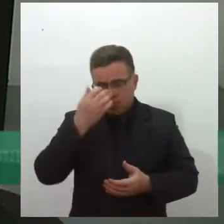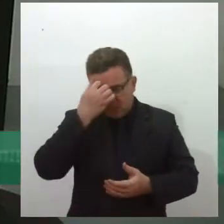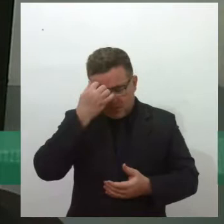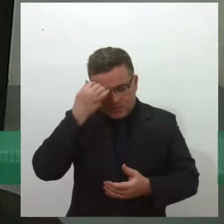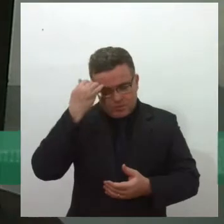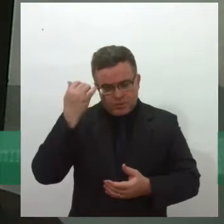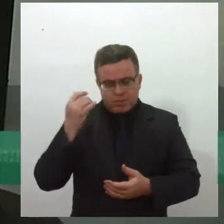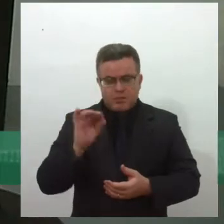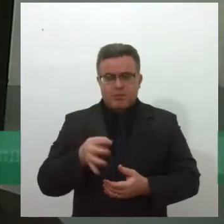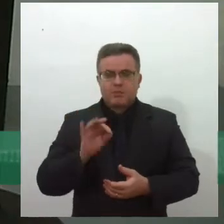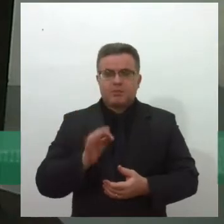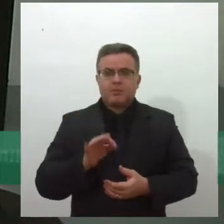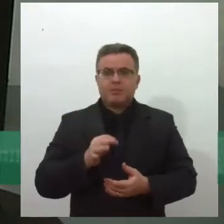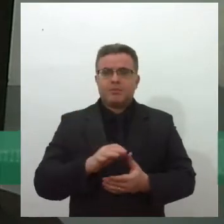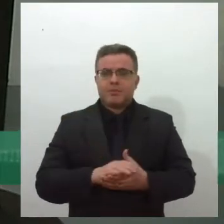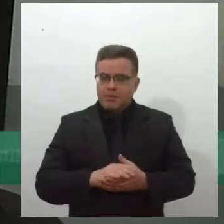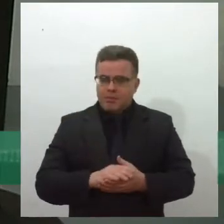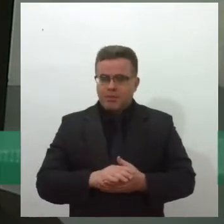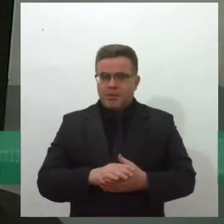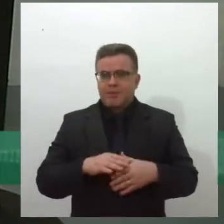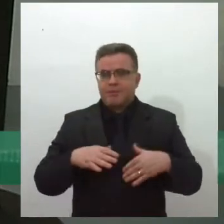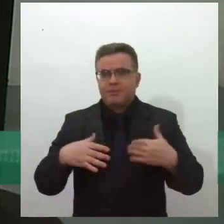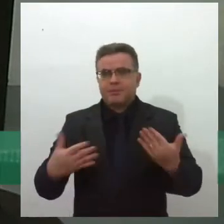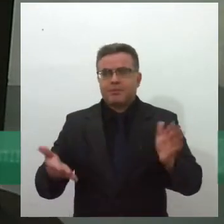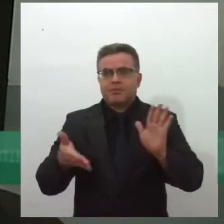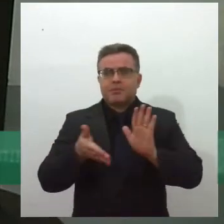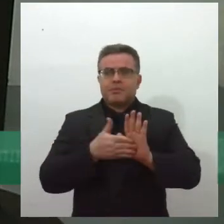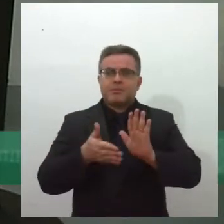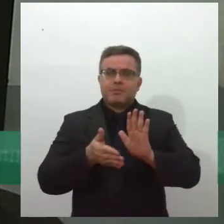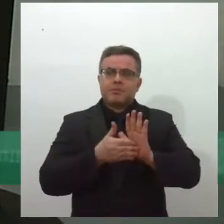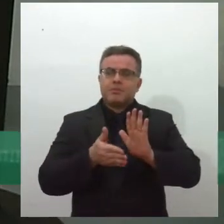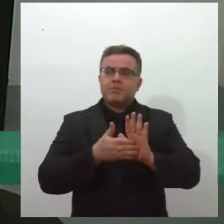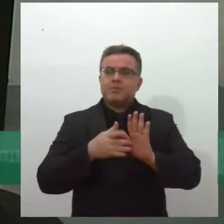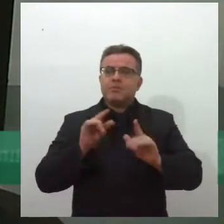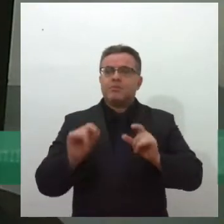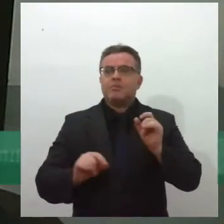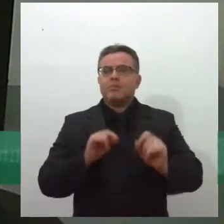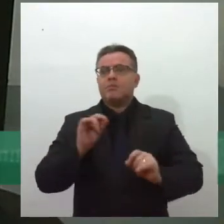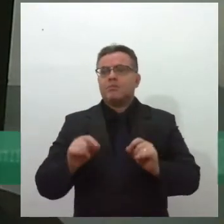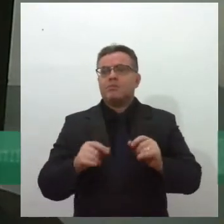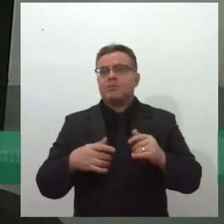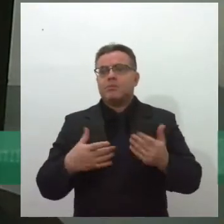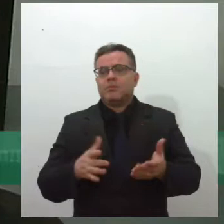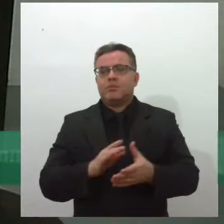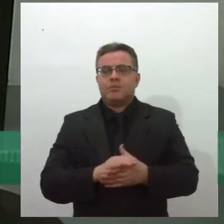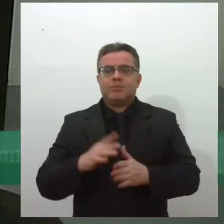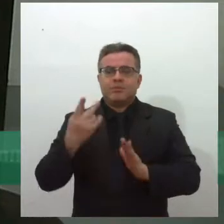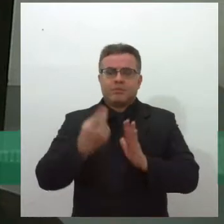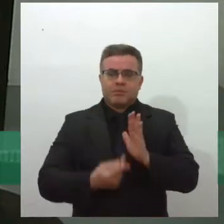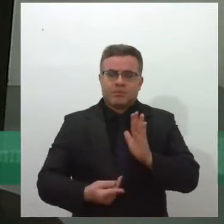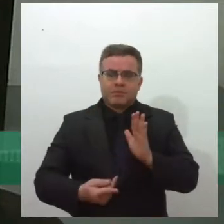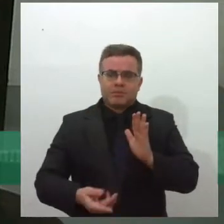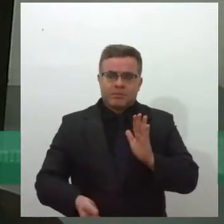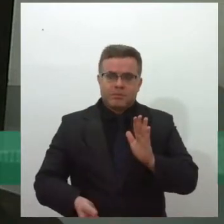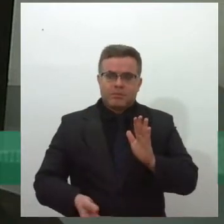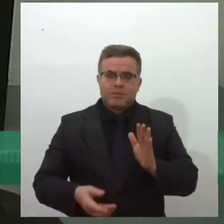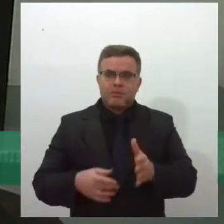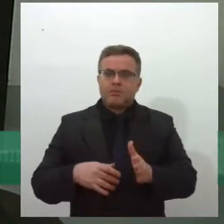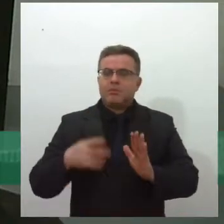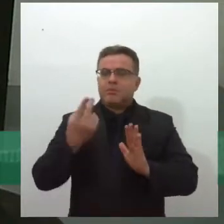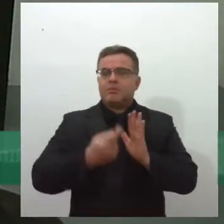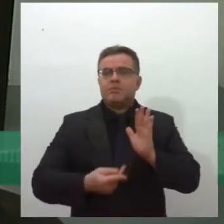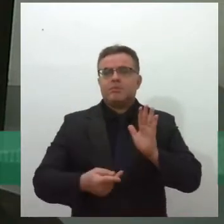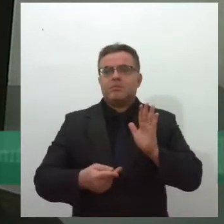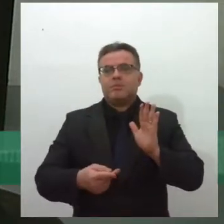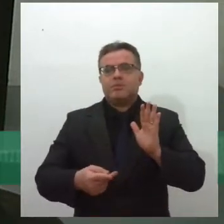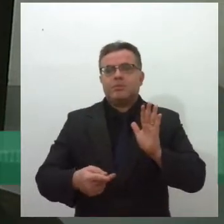No caso do que é que propõe, né, Vonei, essa questão do projeto, Bruno, desculpe, do